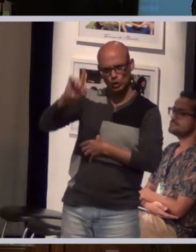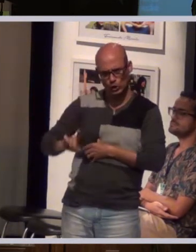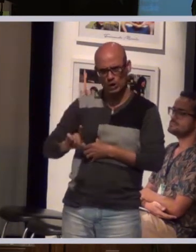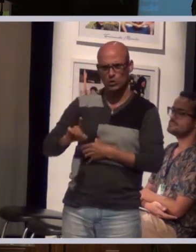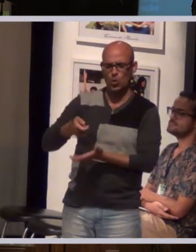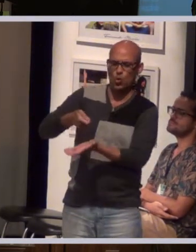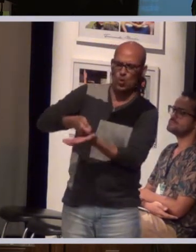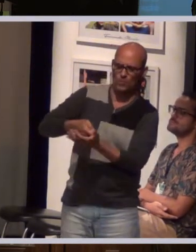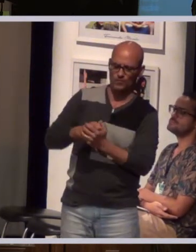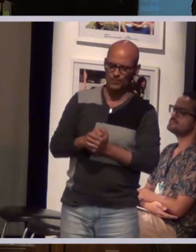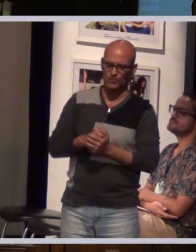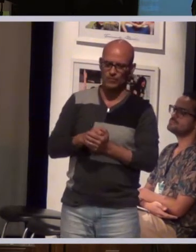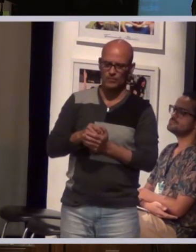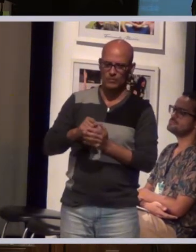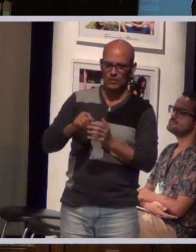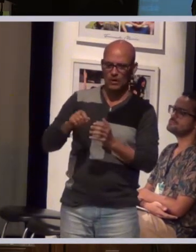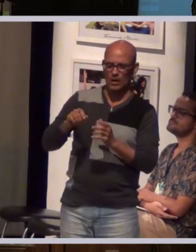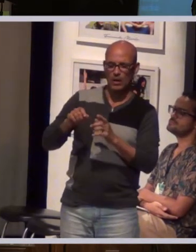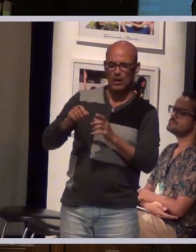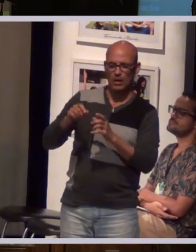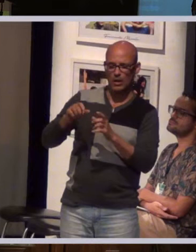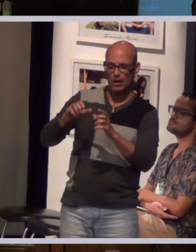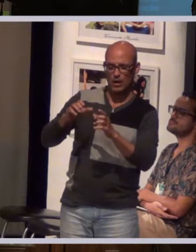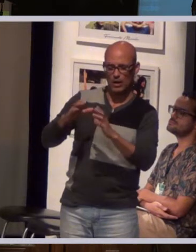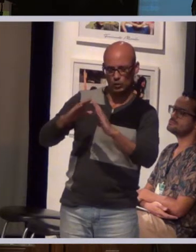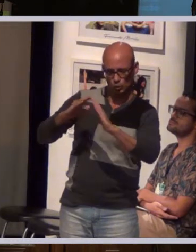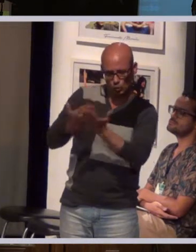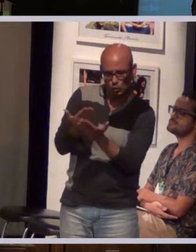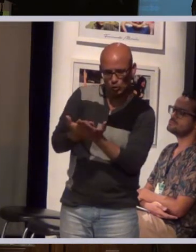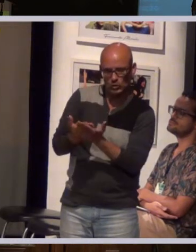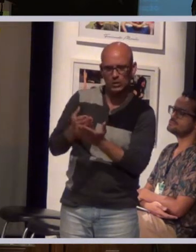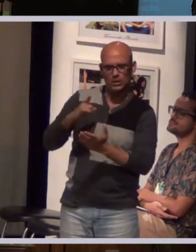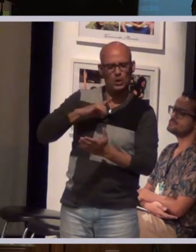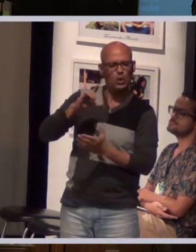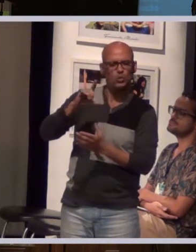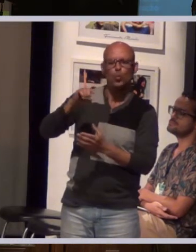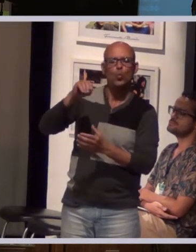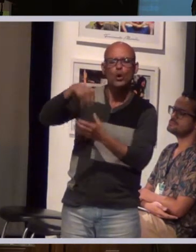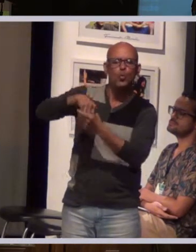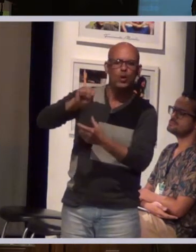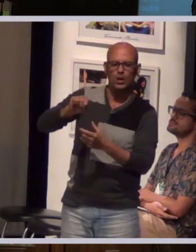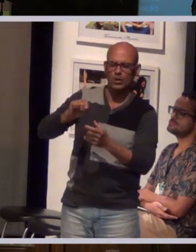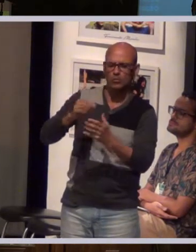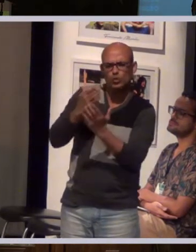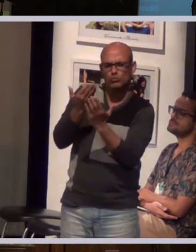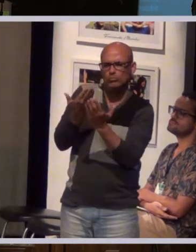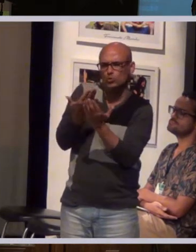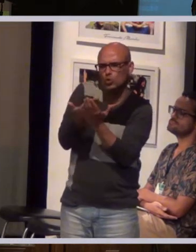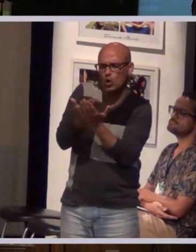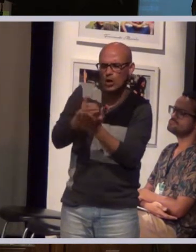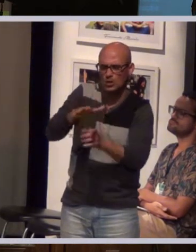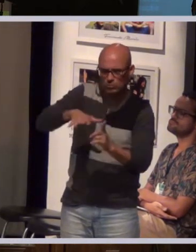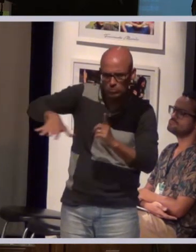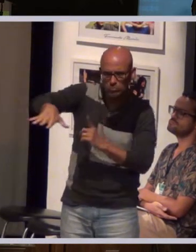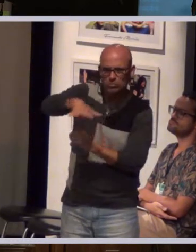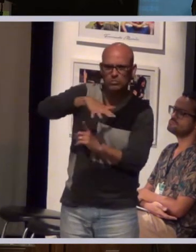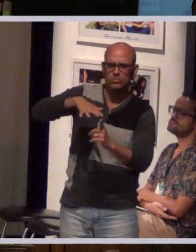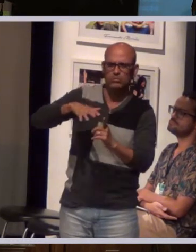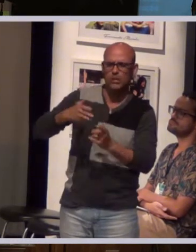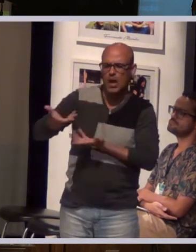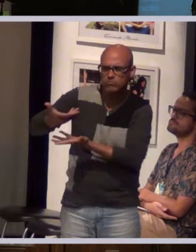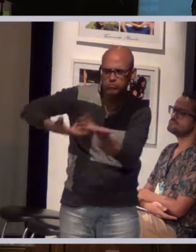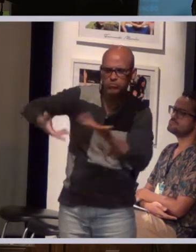são uma escola coerente com a liberdade, uma escola de comunidade, de